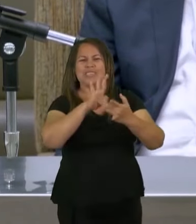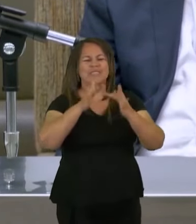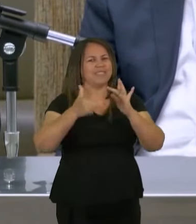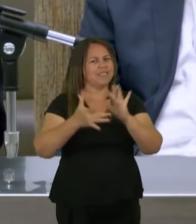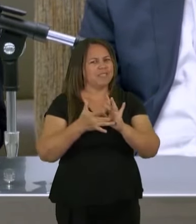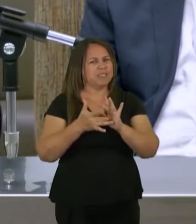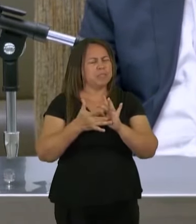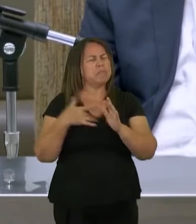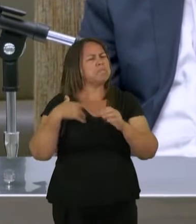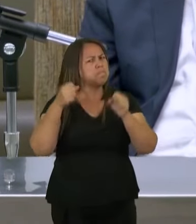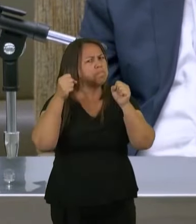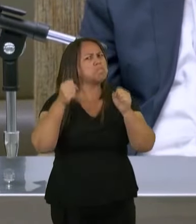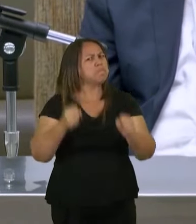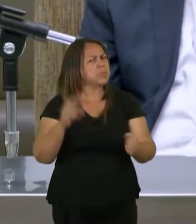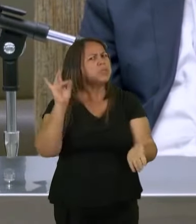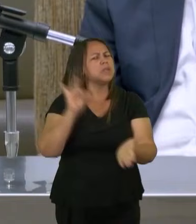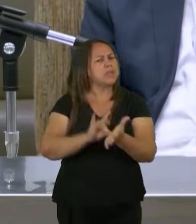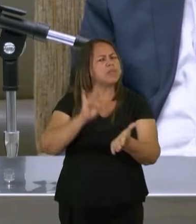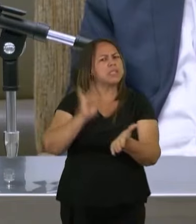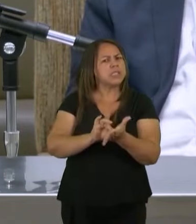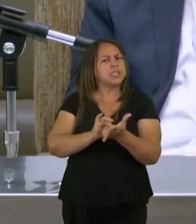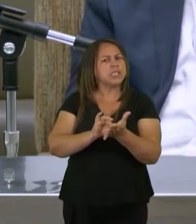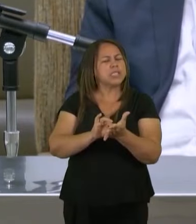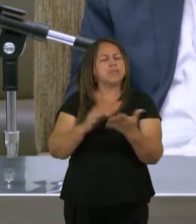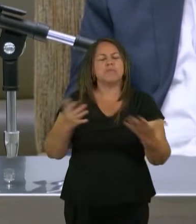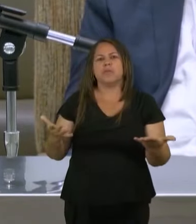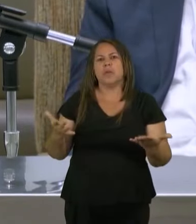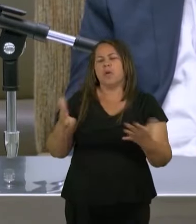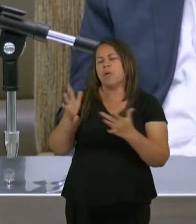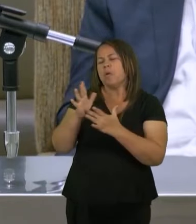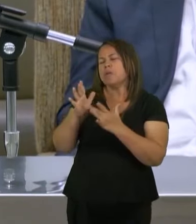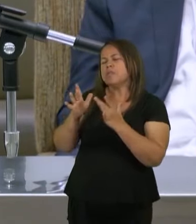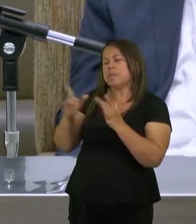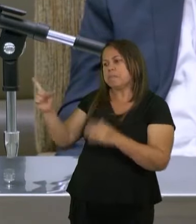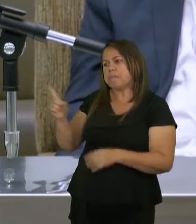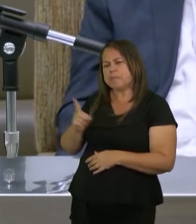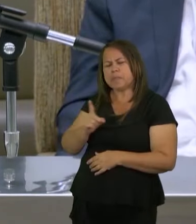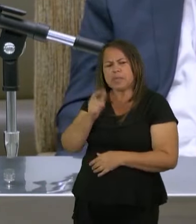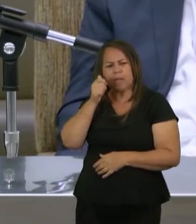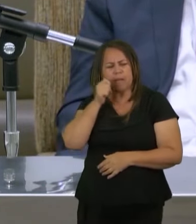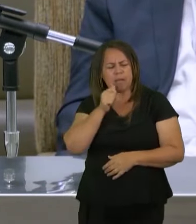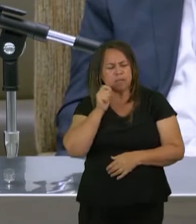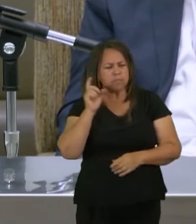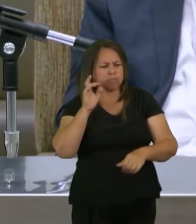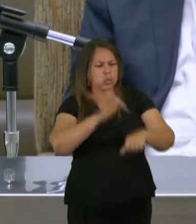é eficaz. Quando ela toca em Jesus, imediatamente